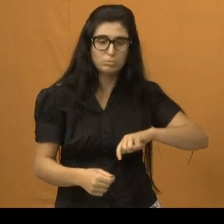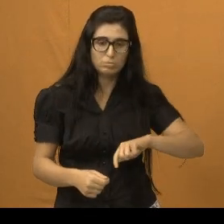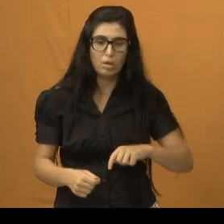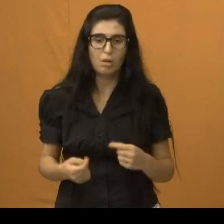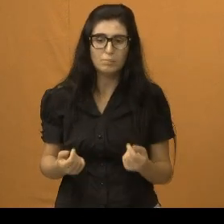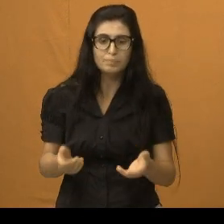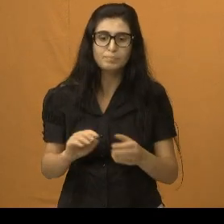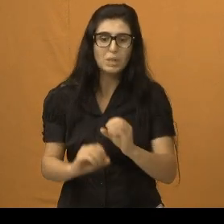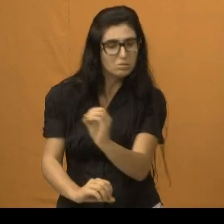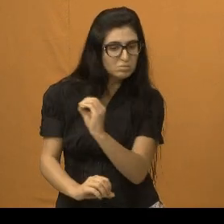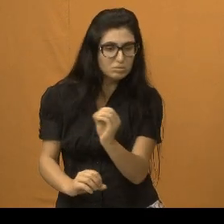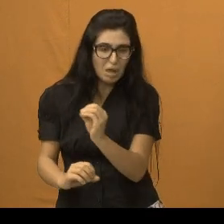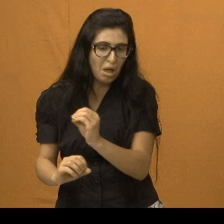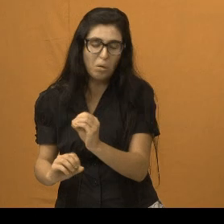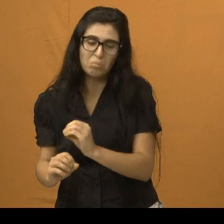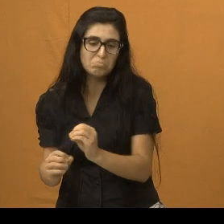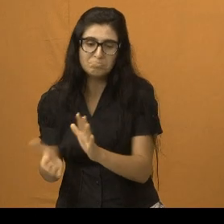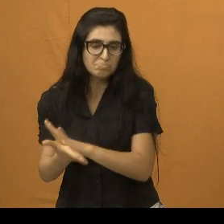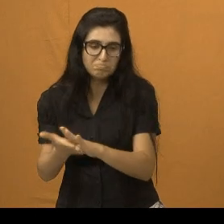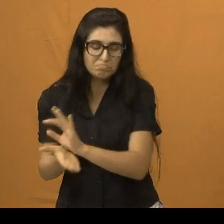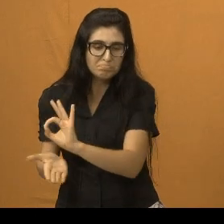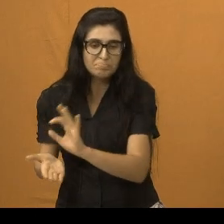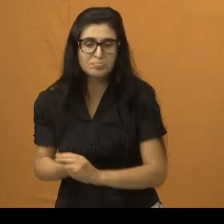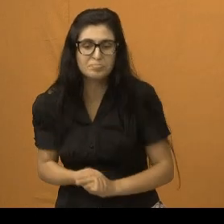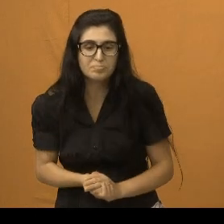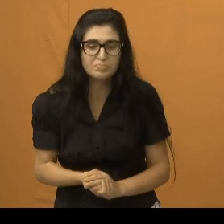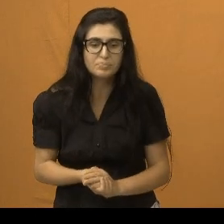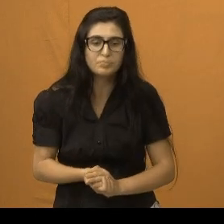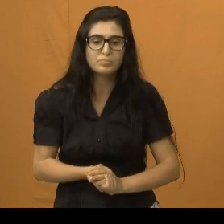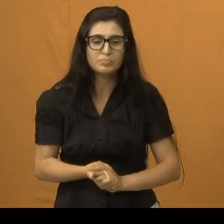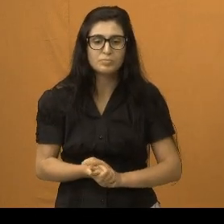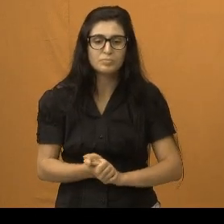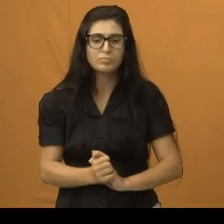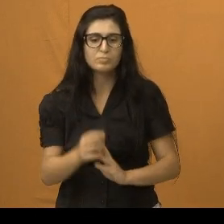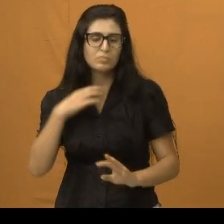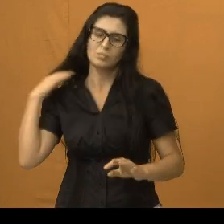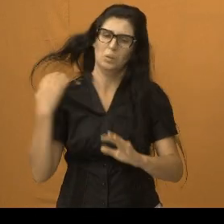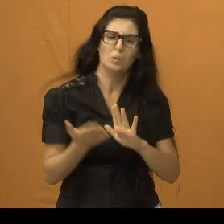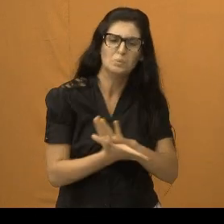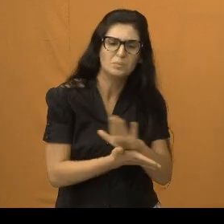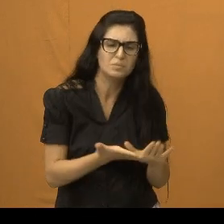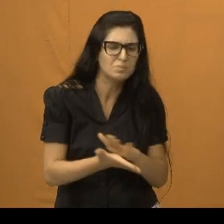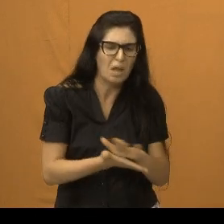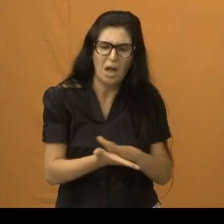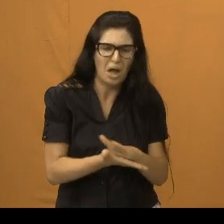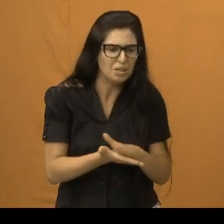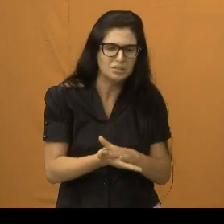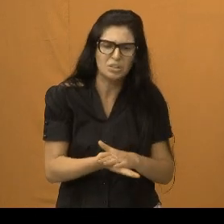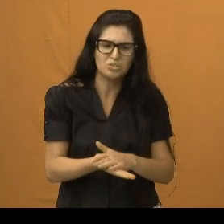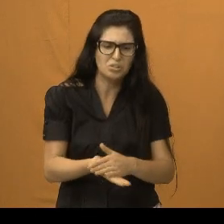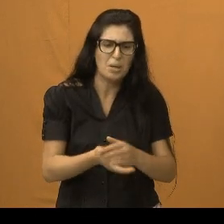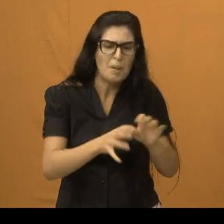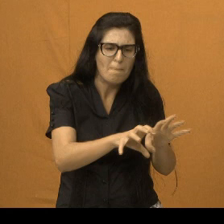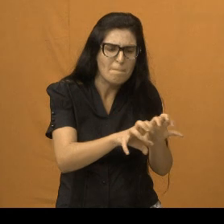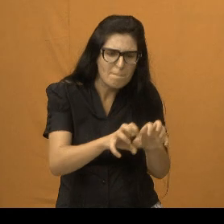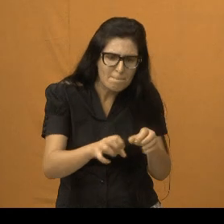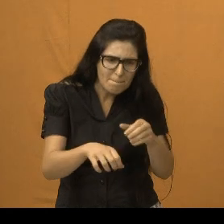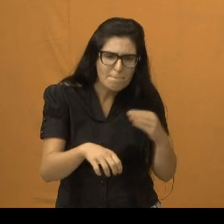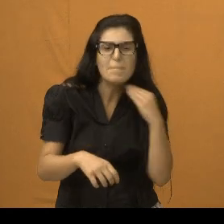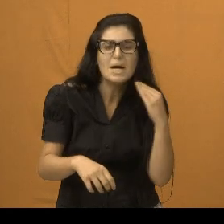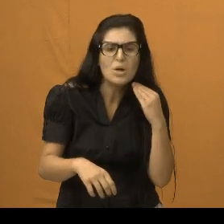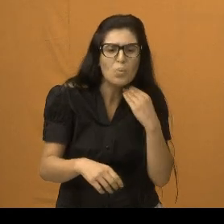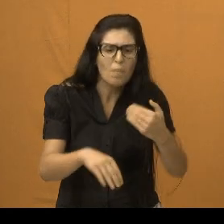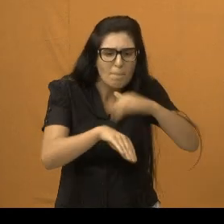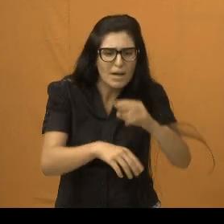zero o realizado. Seguindo a amortização, não tinha nada previsto e se manteve na mesma proporção. As